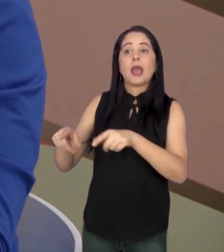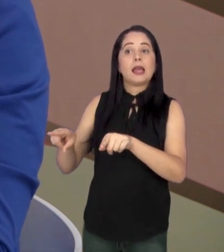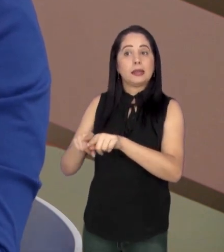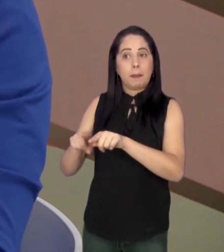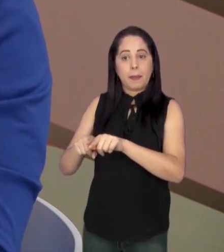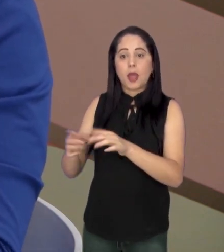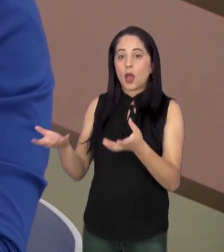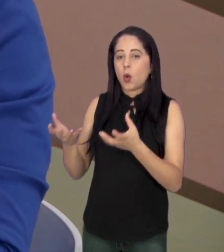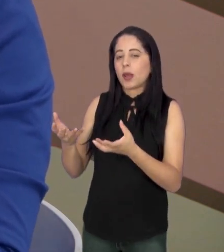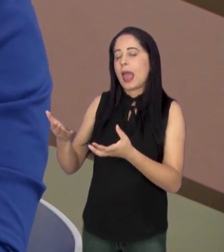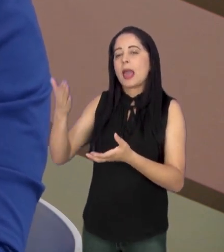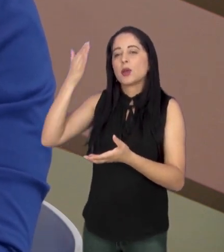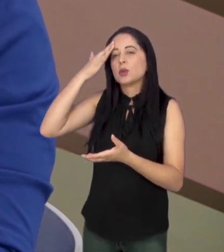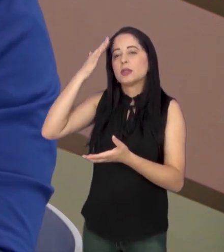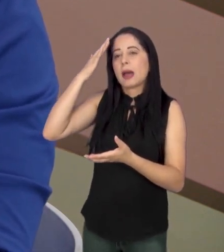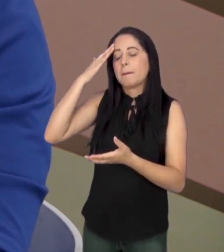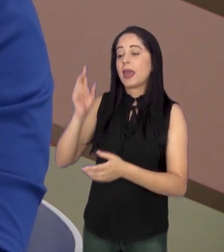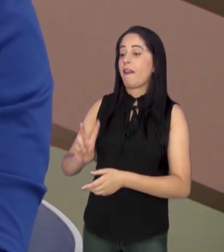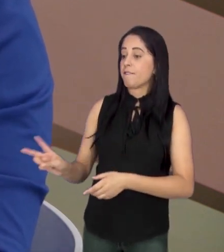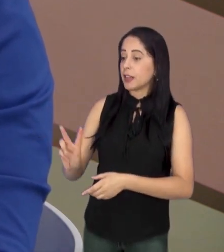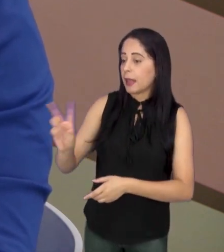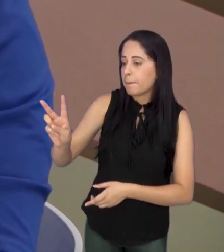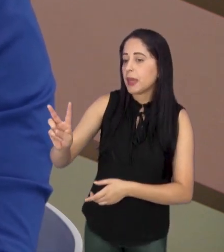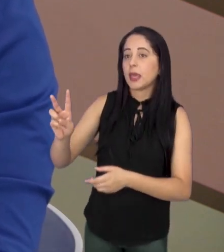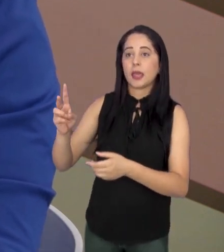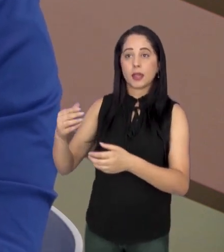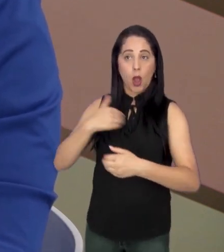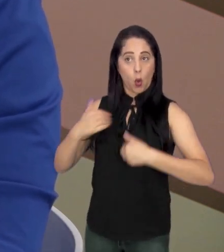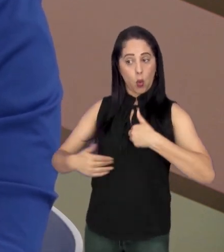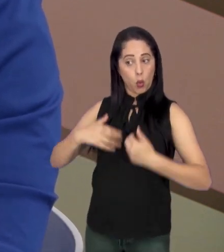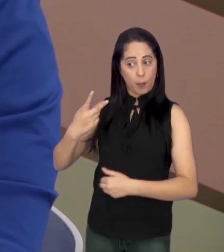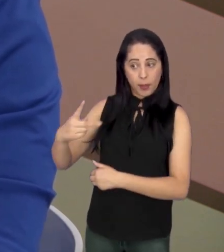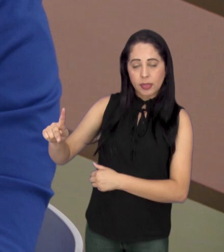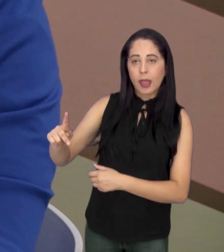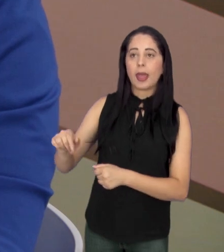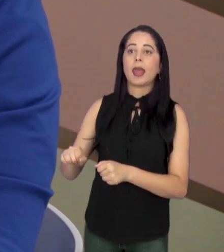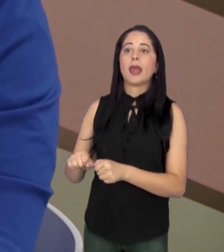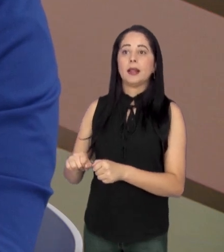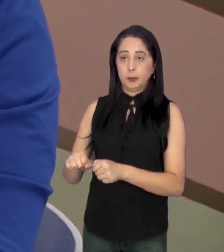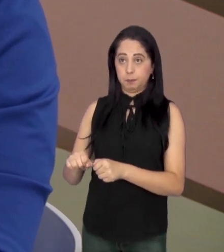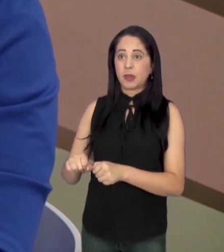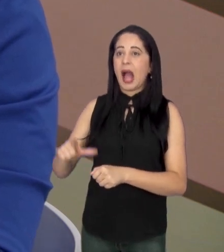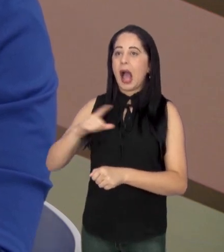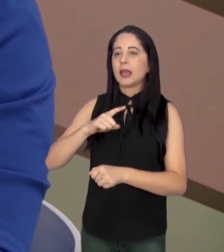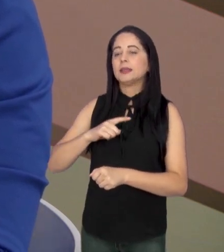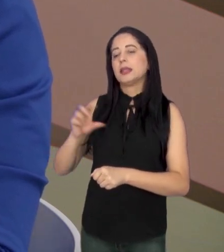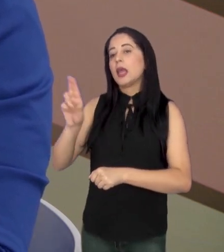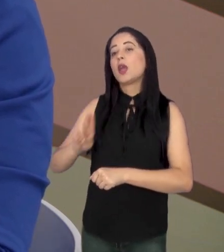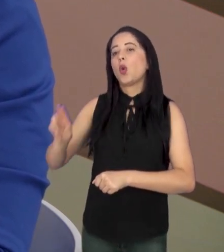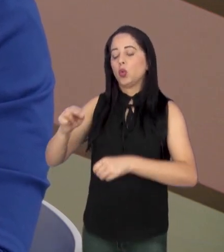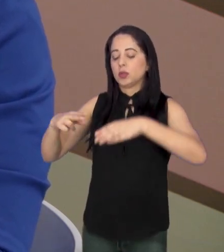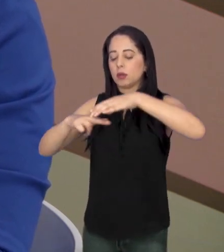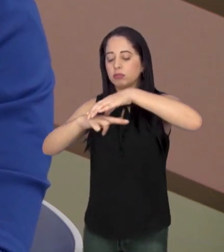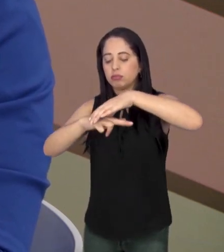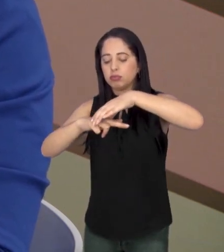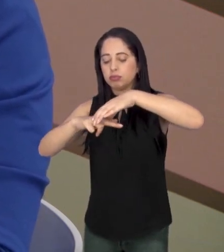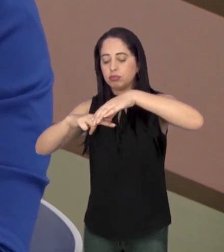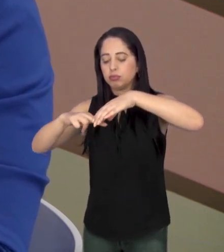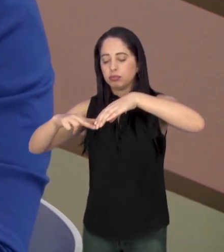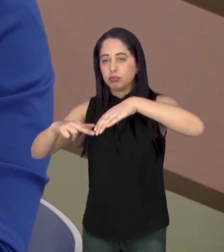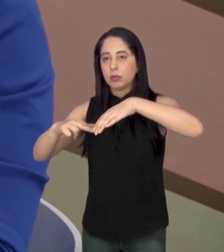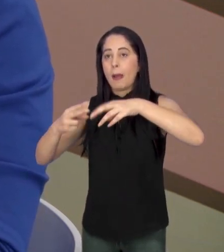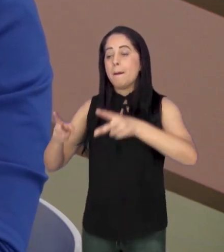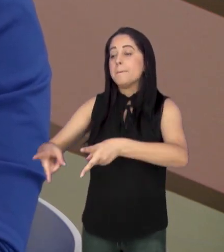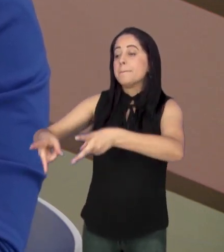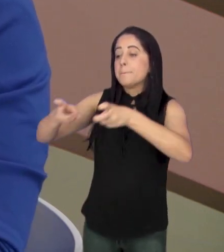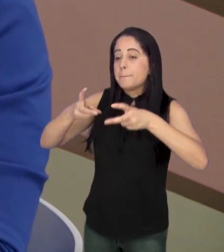de entender também como é que estão os níveis de vitaminas, minerais. Então eu uso um equipamento chamado biorressonância para ver contaminação de metais